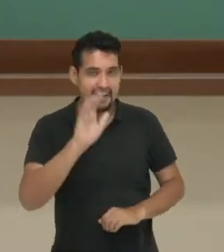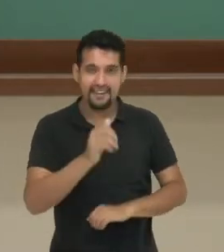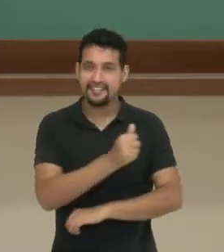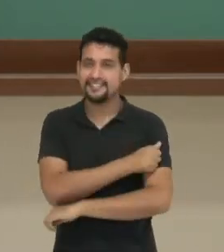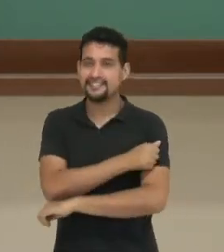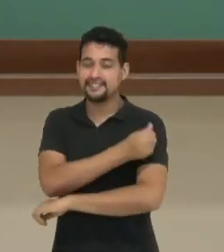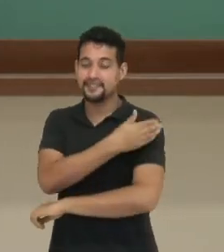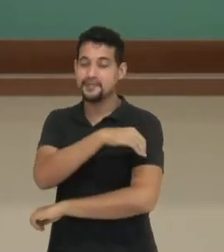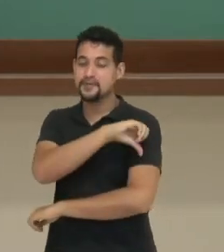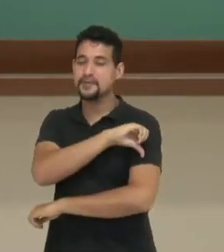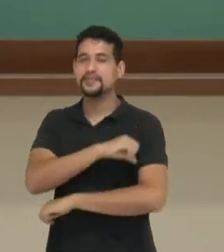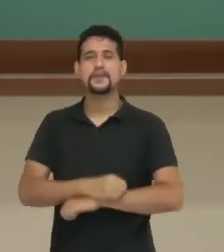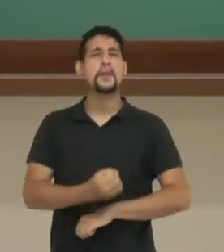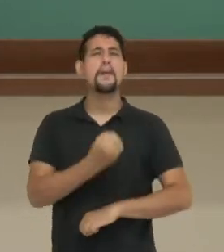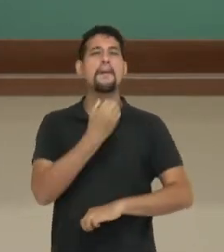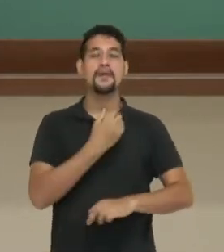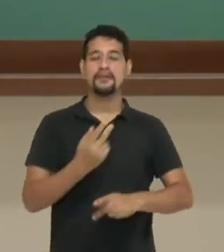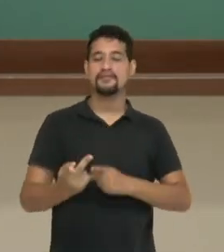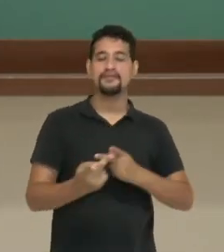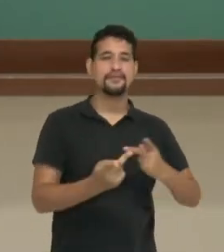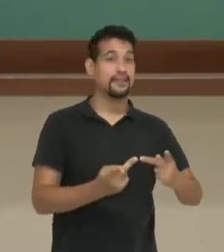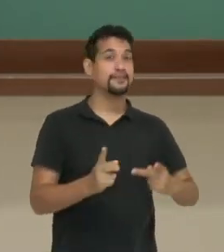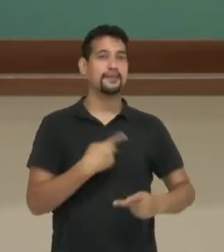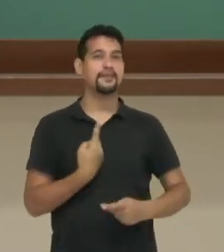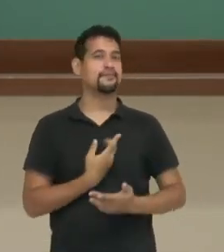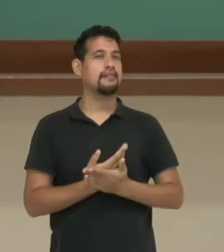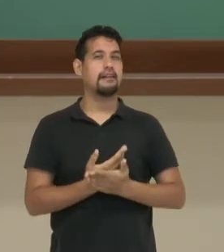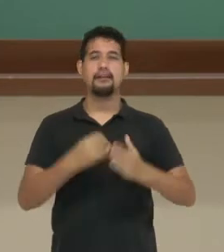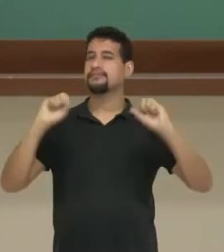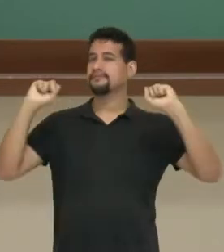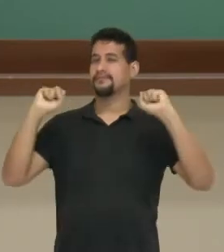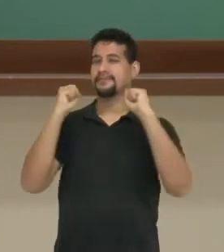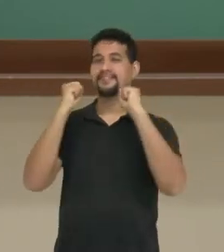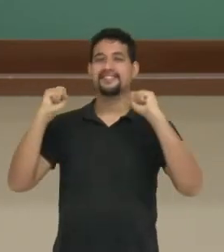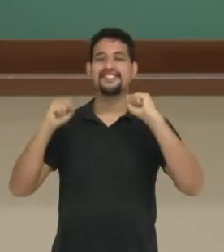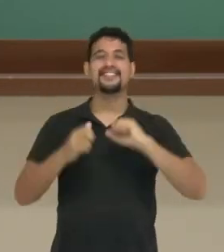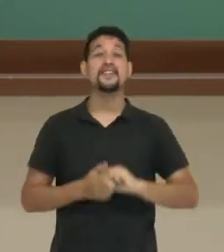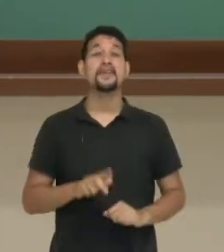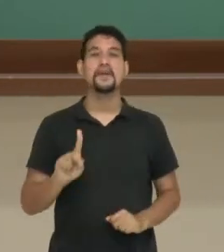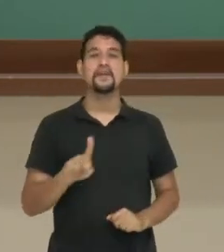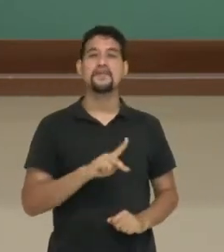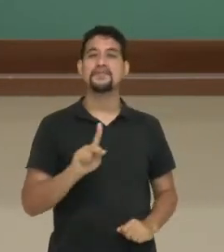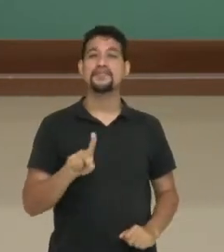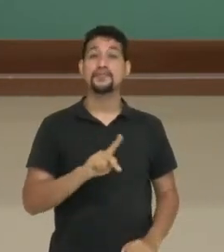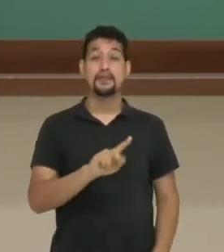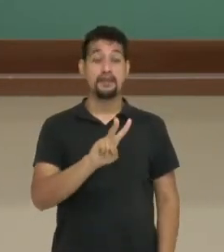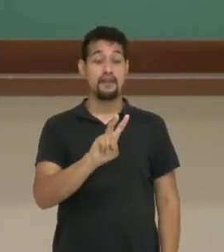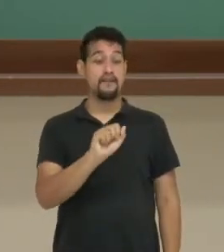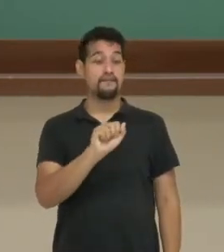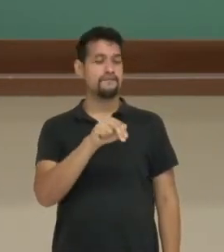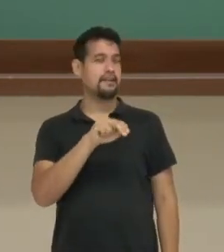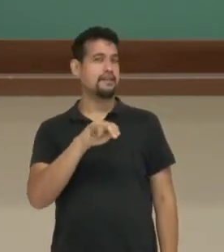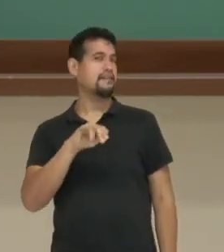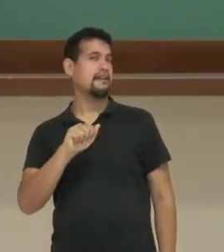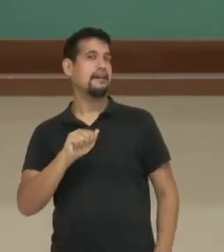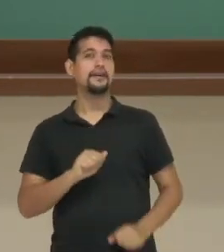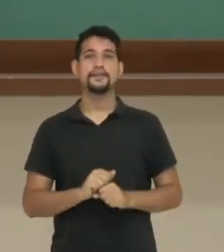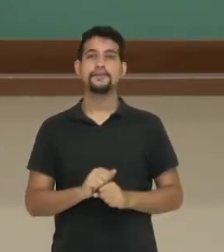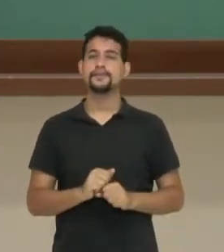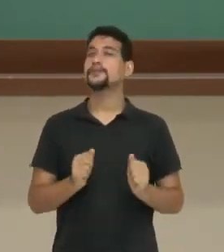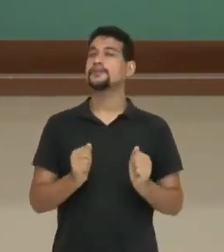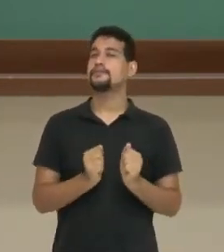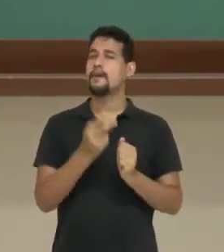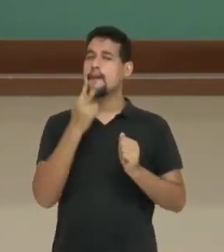alunos do 9º ano, bem-vindos a mais uma aula de Educação Física. Eu sou a professora Vânia Brondani e me acompanhe